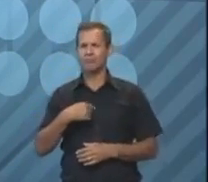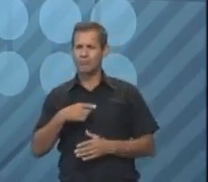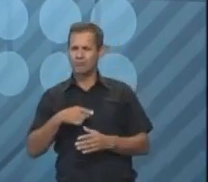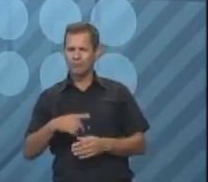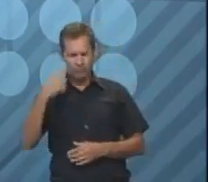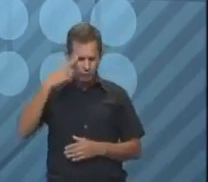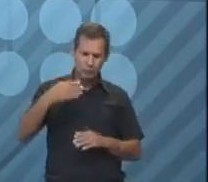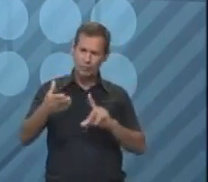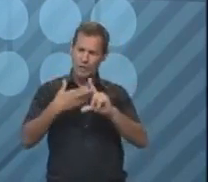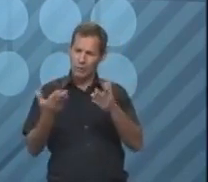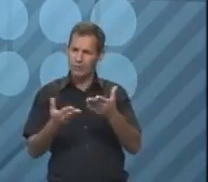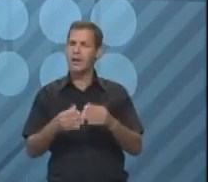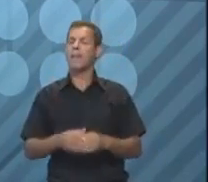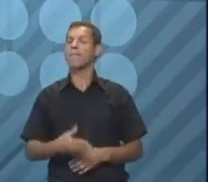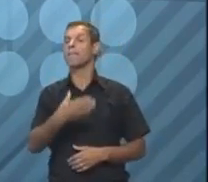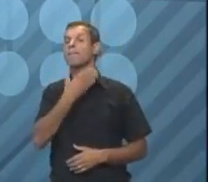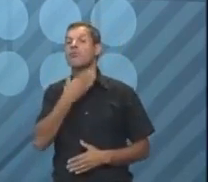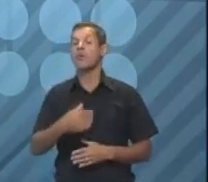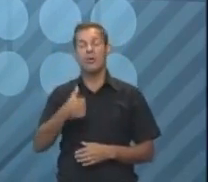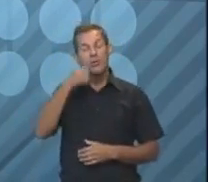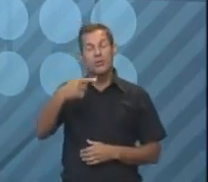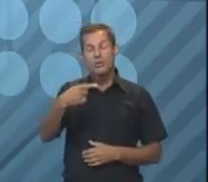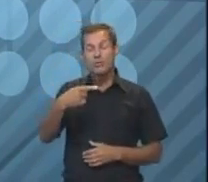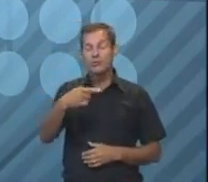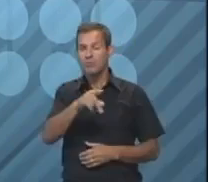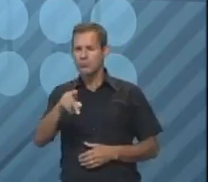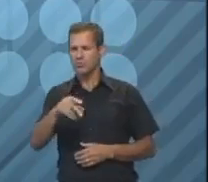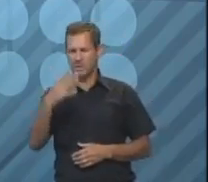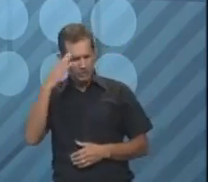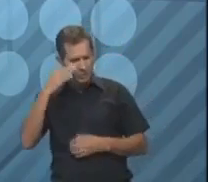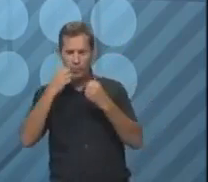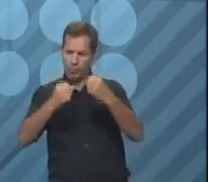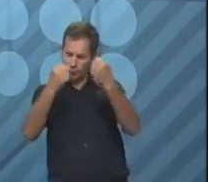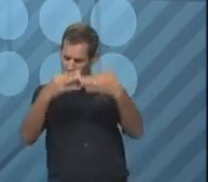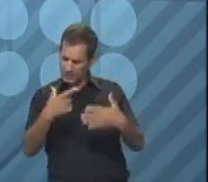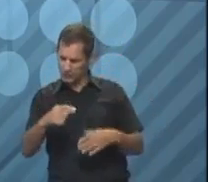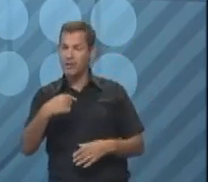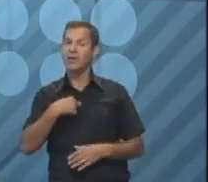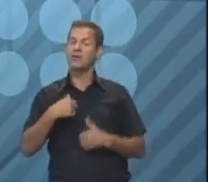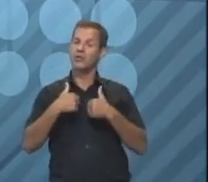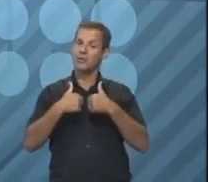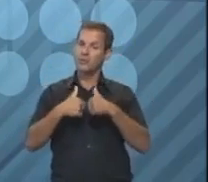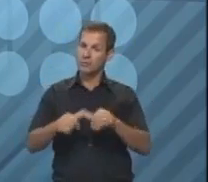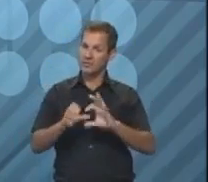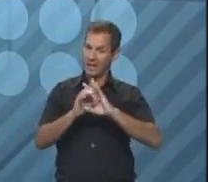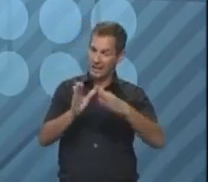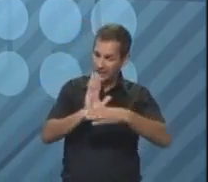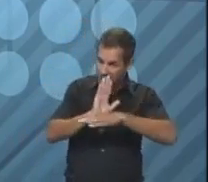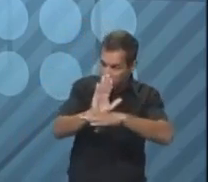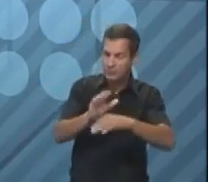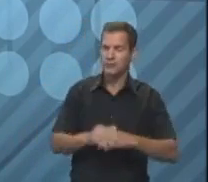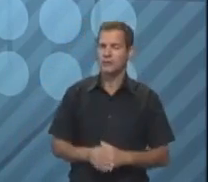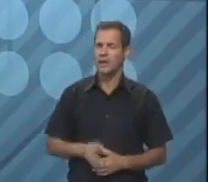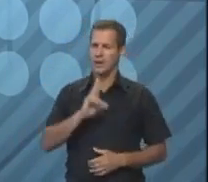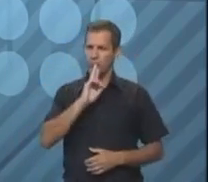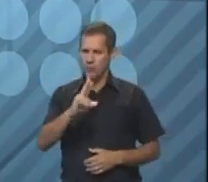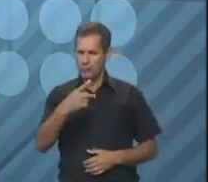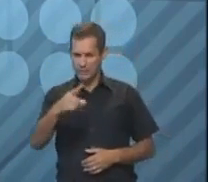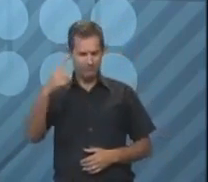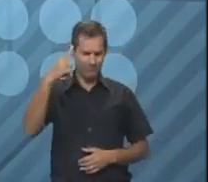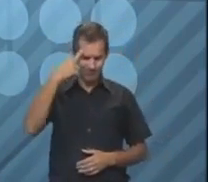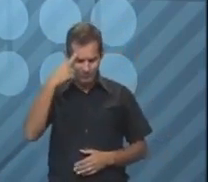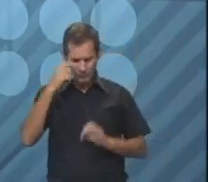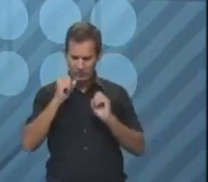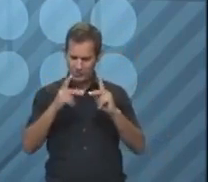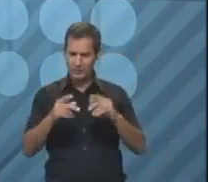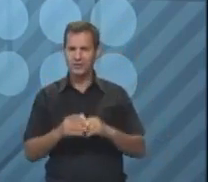nessa aula de hoje. Vai lá no fórum, professora, eu não entendi isso. Pode me explicar? Eu vou estar lá à sua disposição para responder a